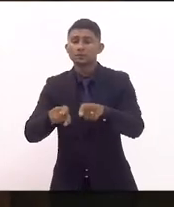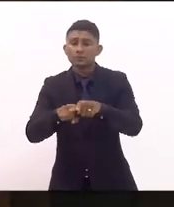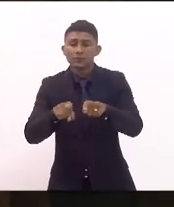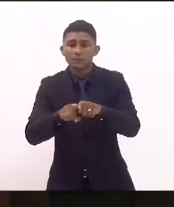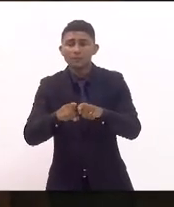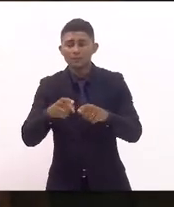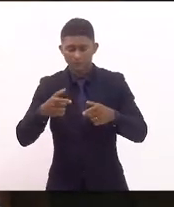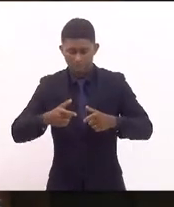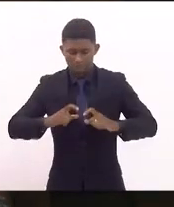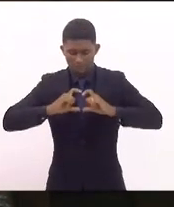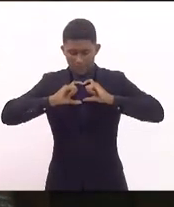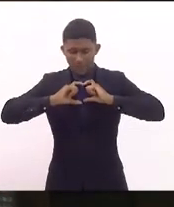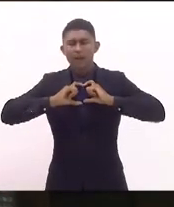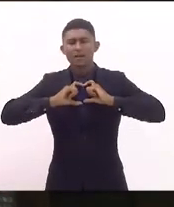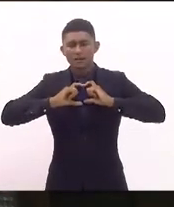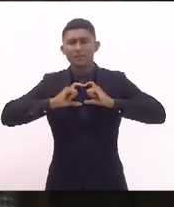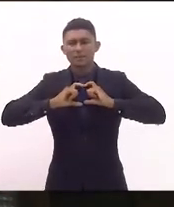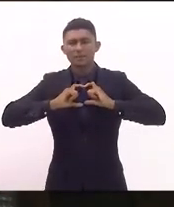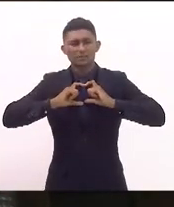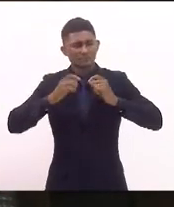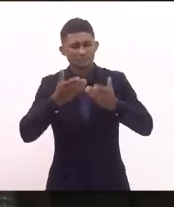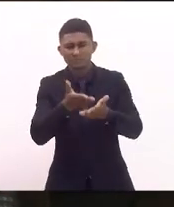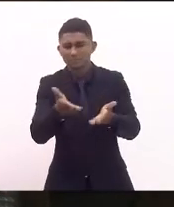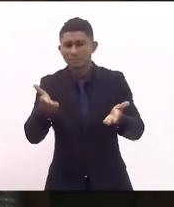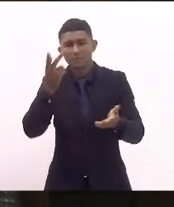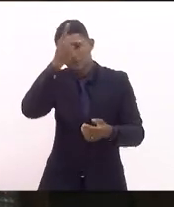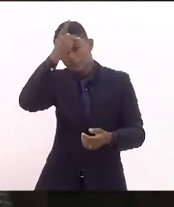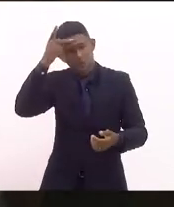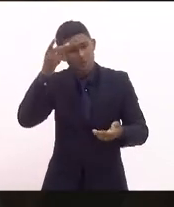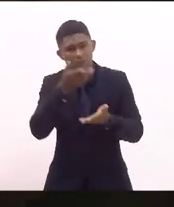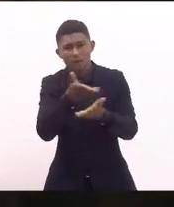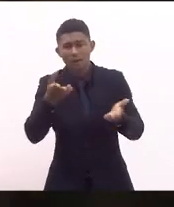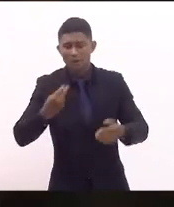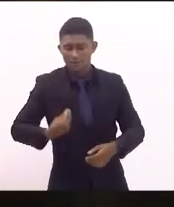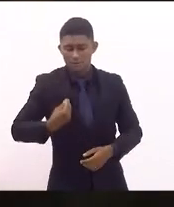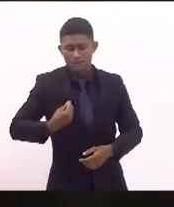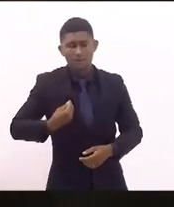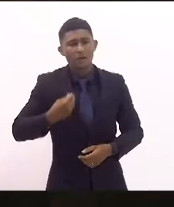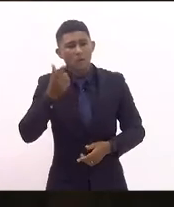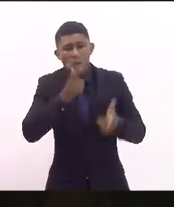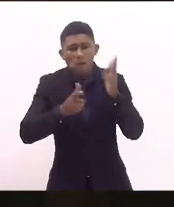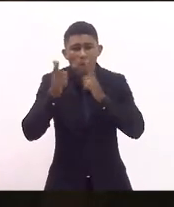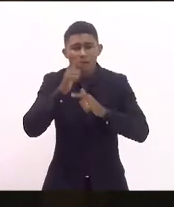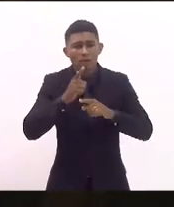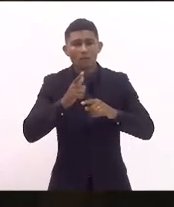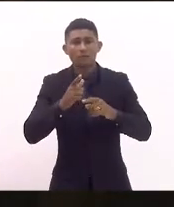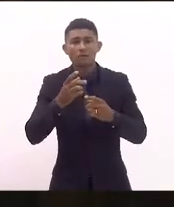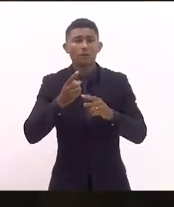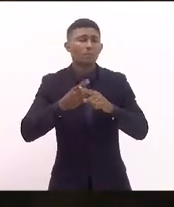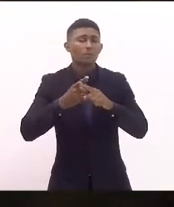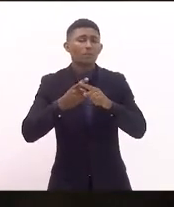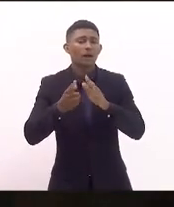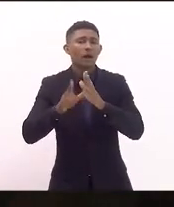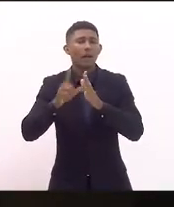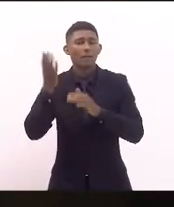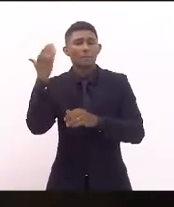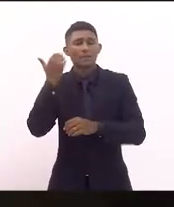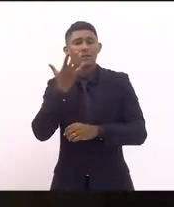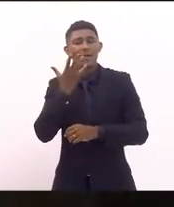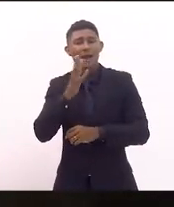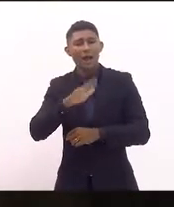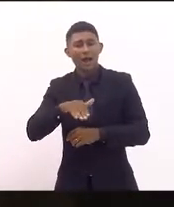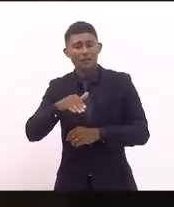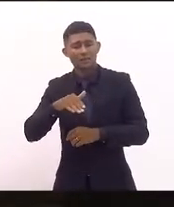os sobreviventes do caos social que envolve o abuso sexual infantil. Essa teia